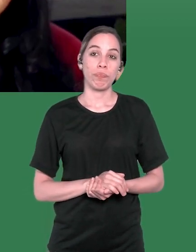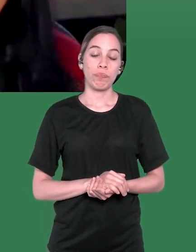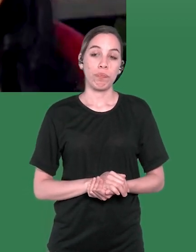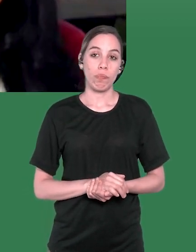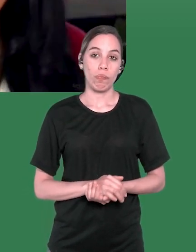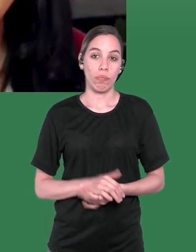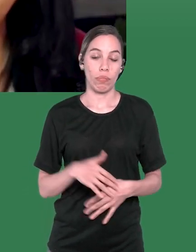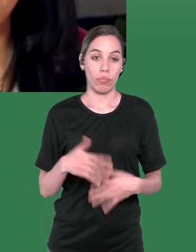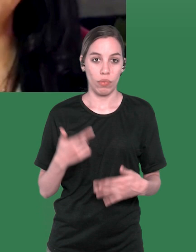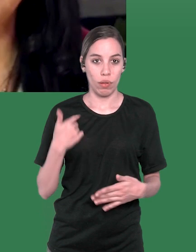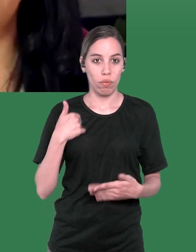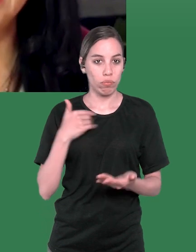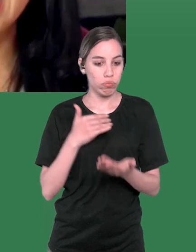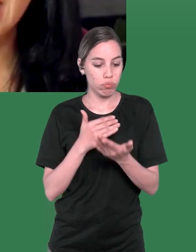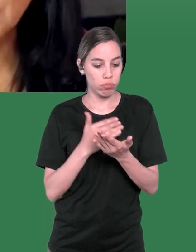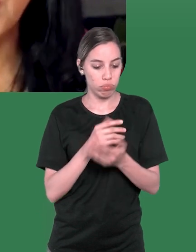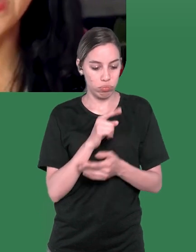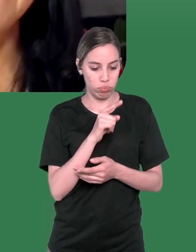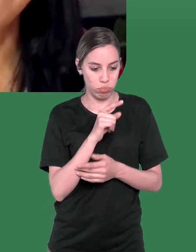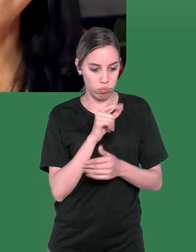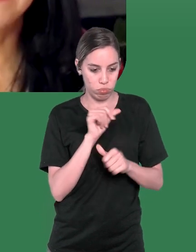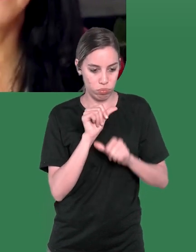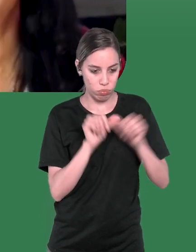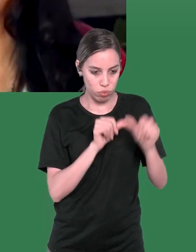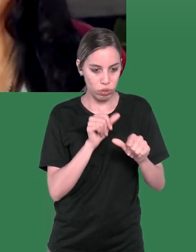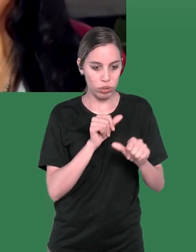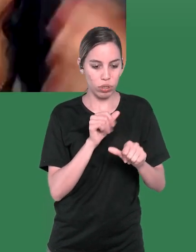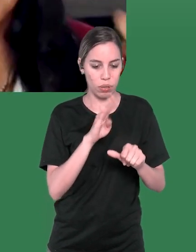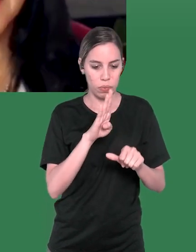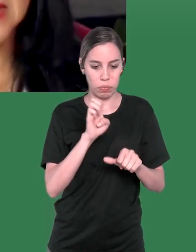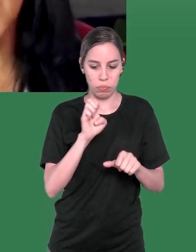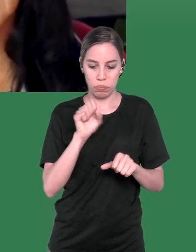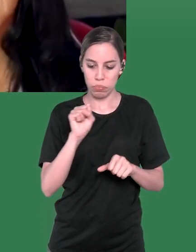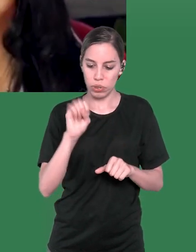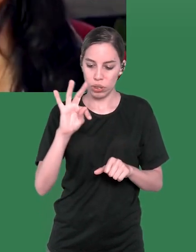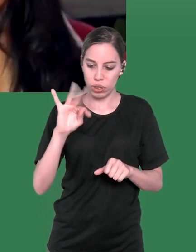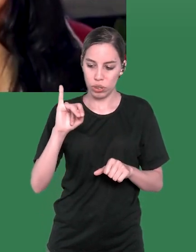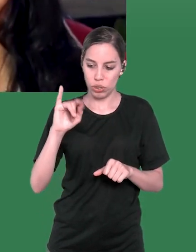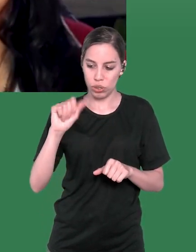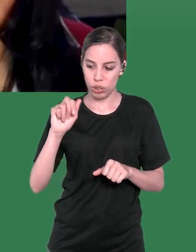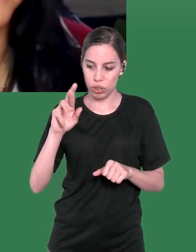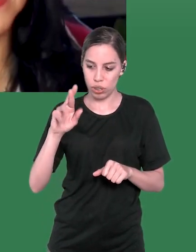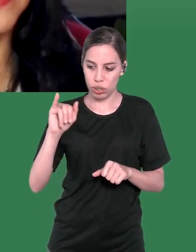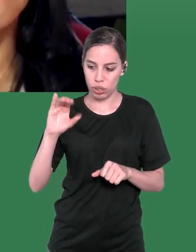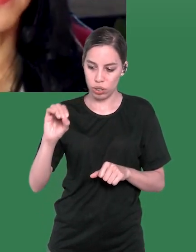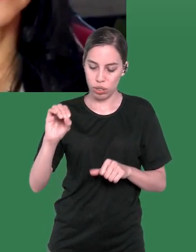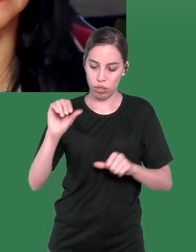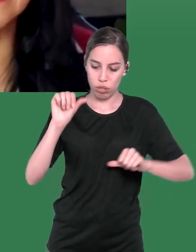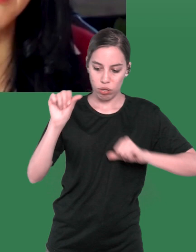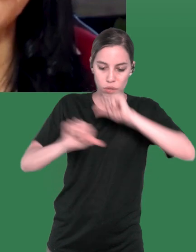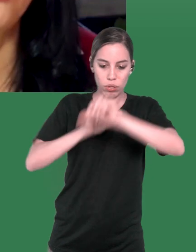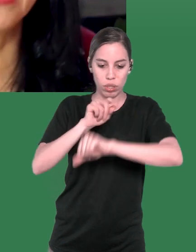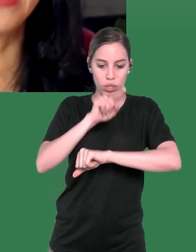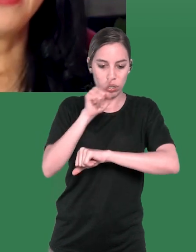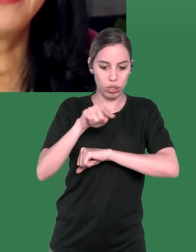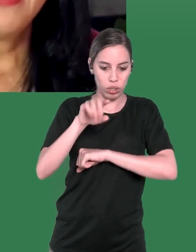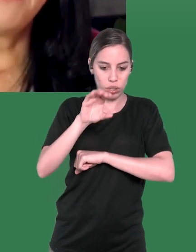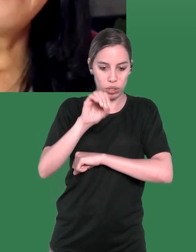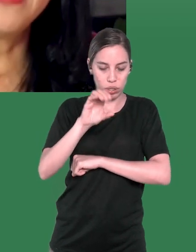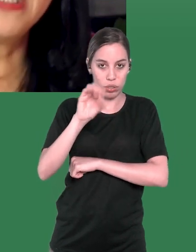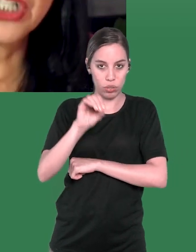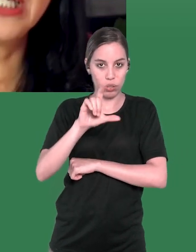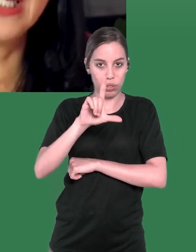então eu optei pelo termo zooliteratura, né? A zooliteratura é mais ampla, exatamente